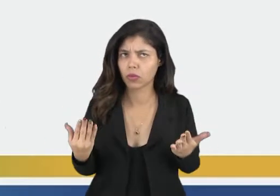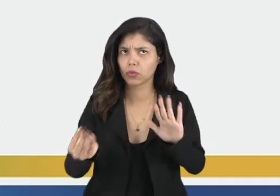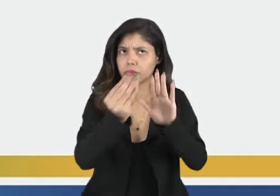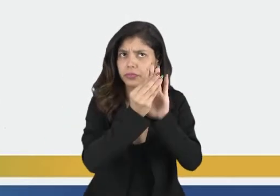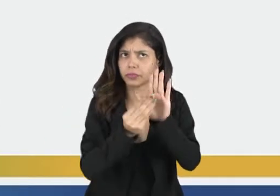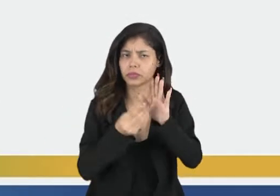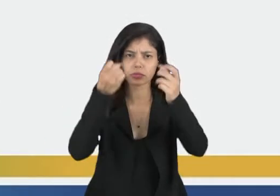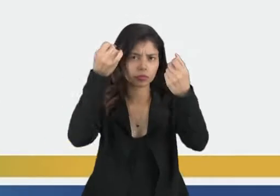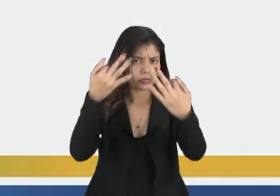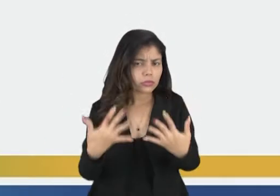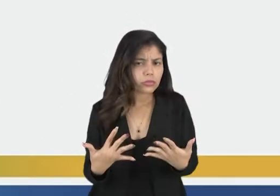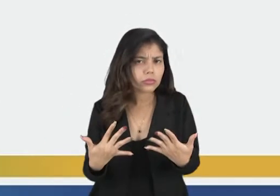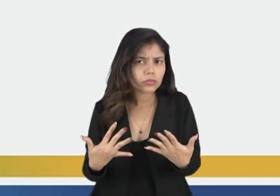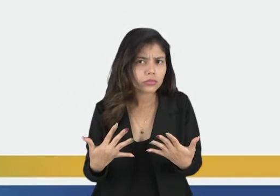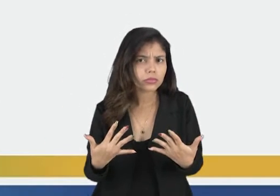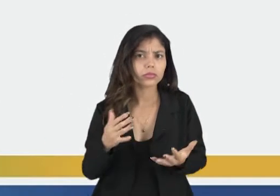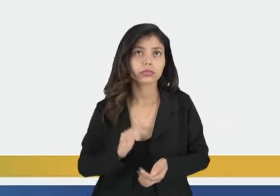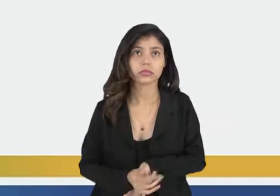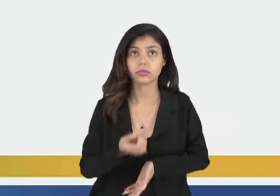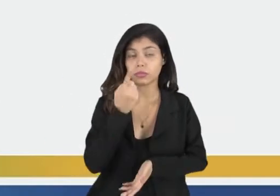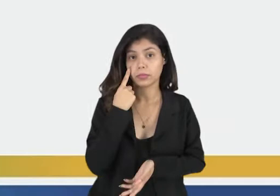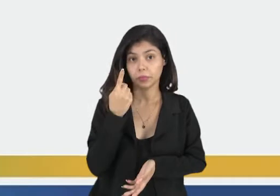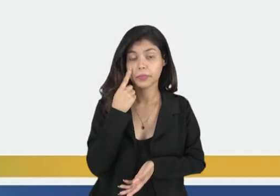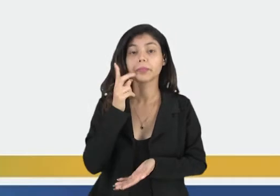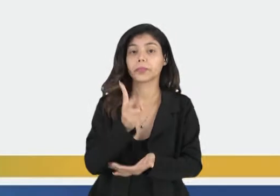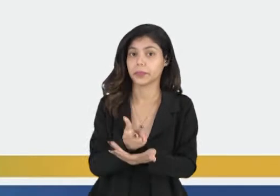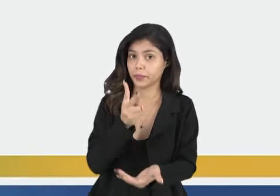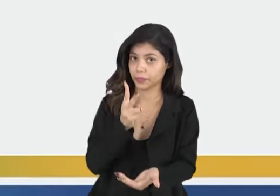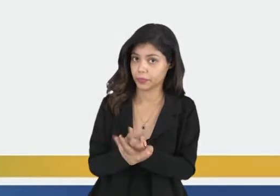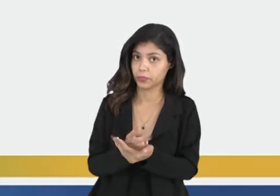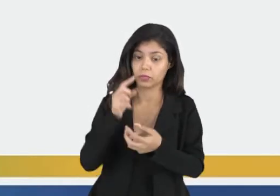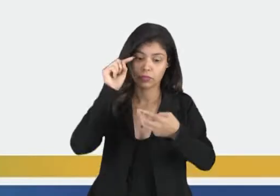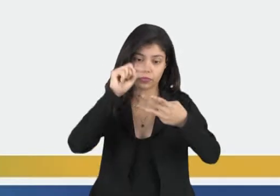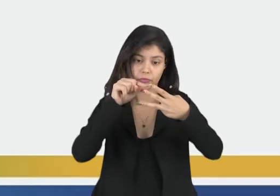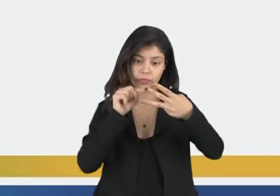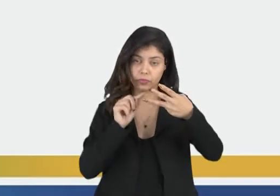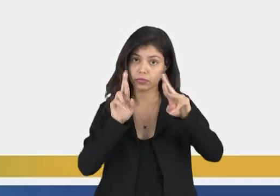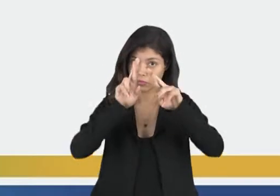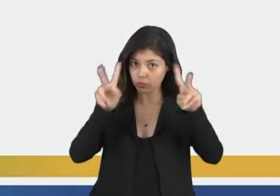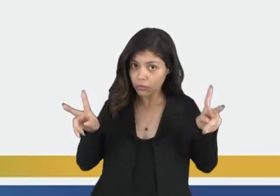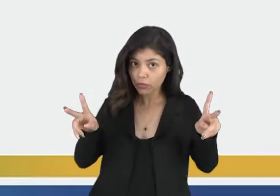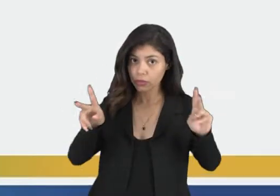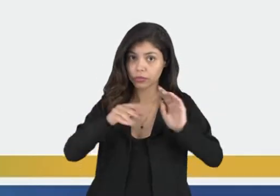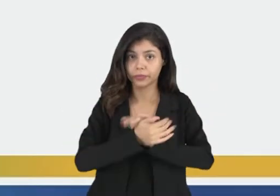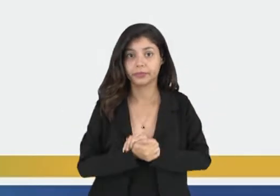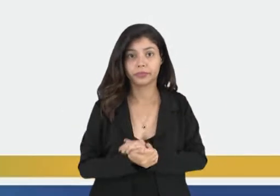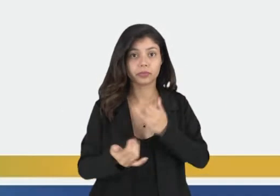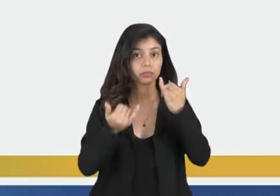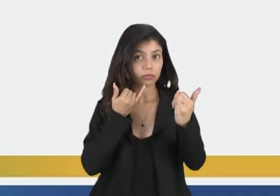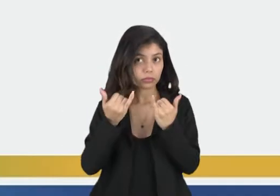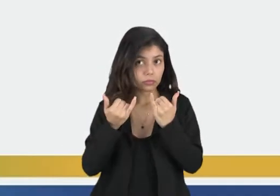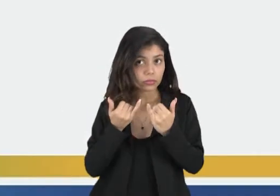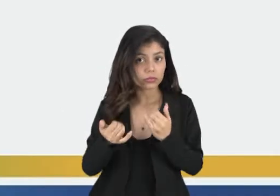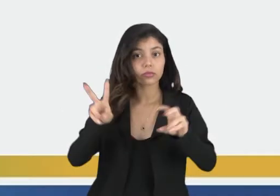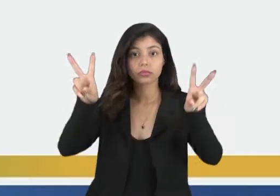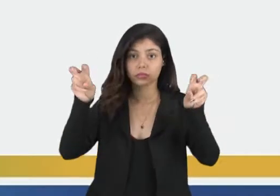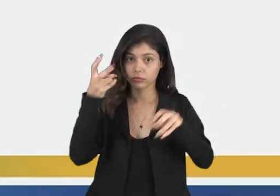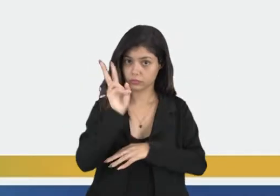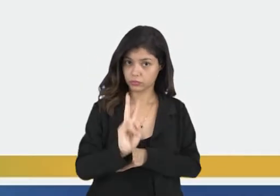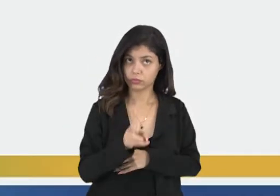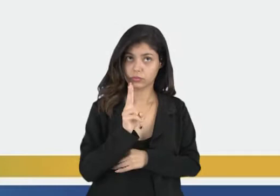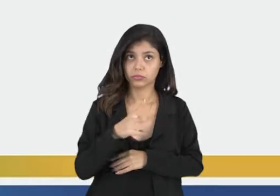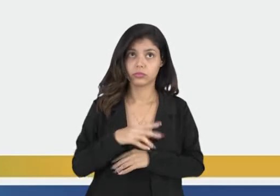qual fato está sendo noticiado? Observem que mesmo se tratando de 3 fontes diferentes, a notícia, o tema